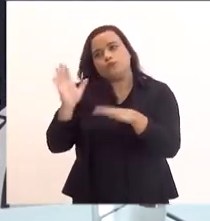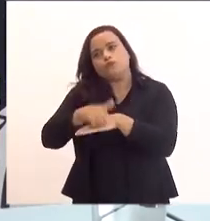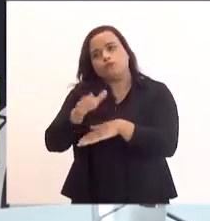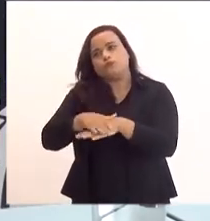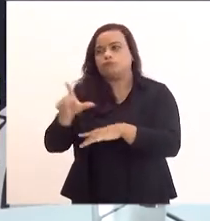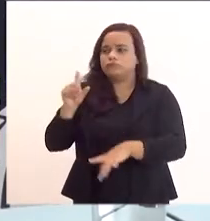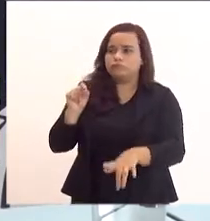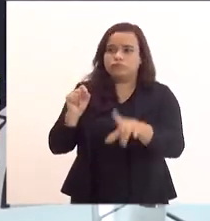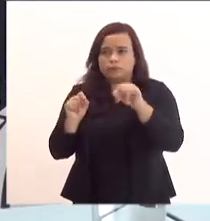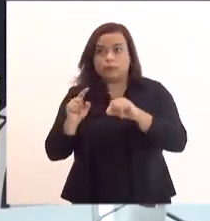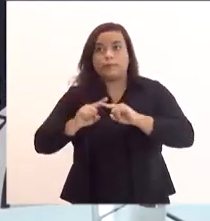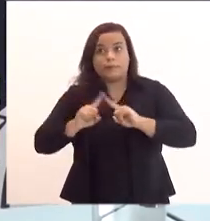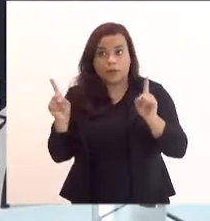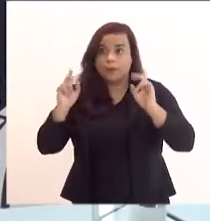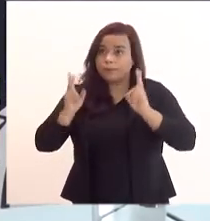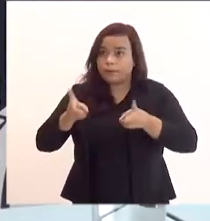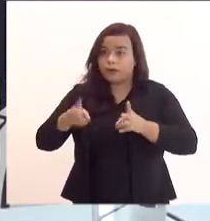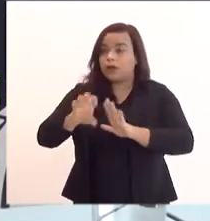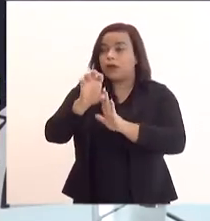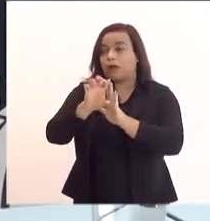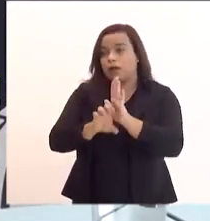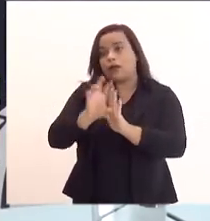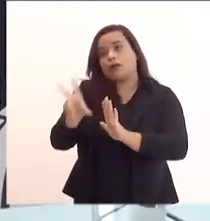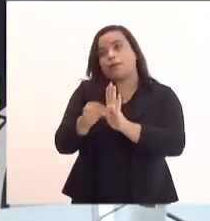as mesmas emendas,